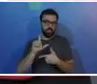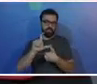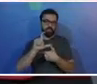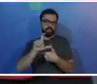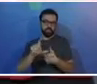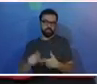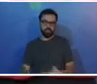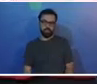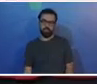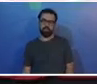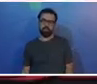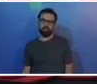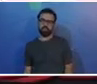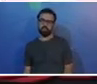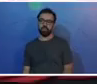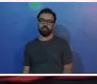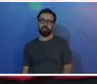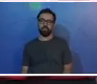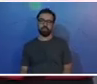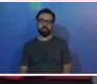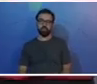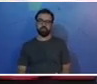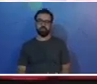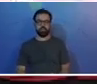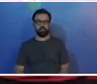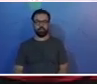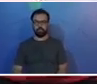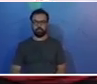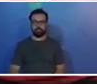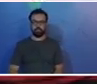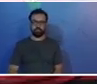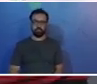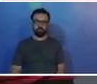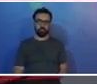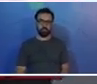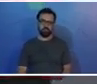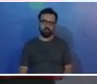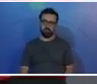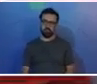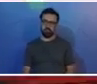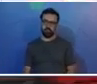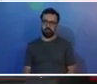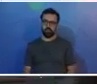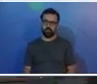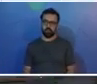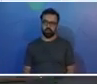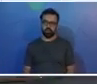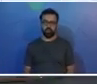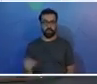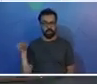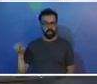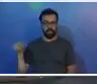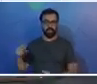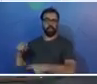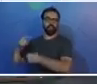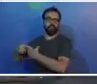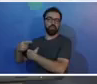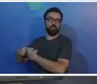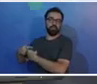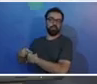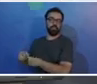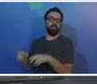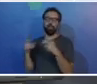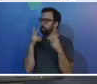caso, o governador e todos os funcionários que representam o Executivo. No município, diferente, a